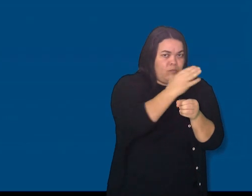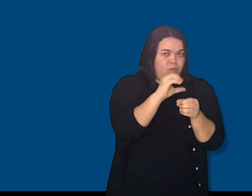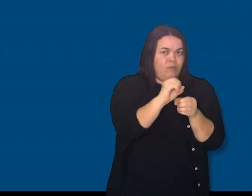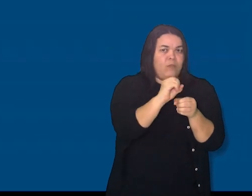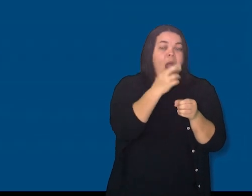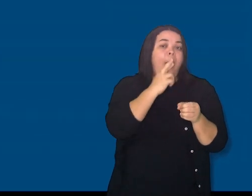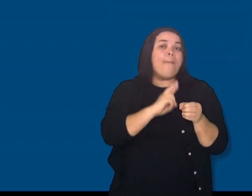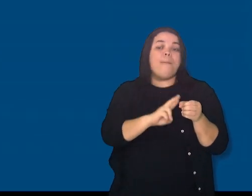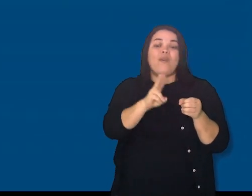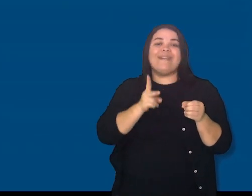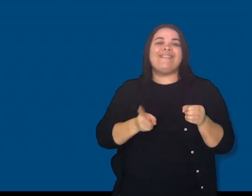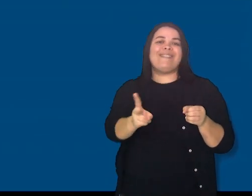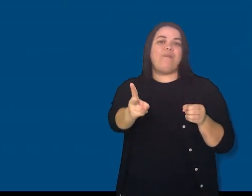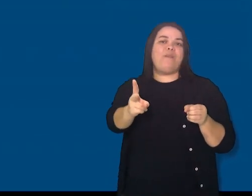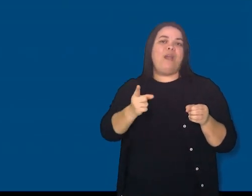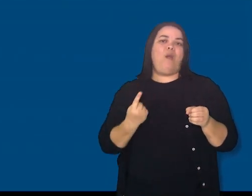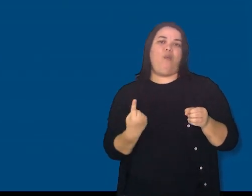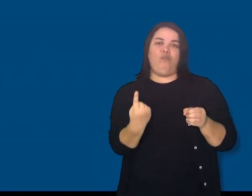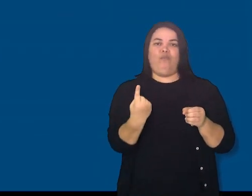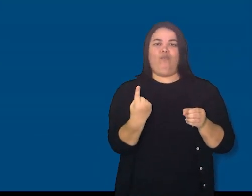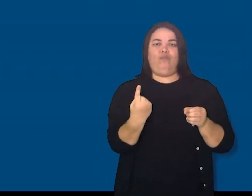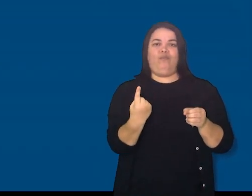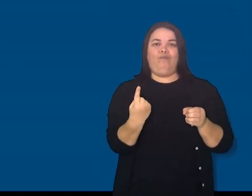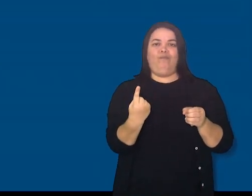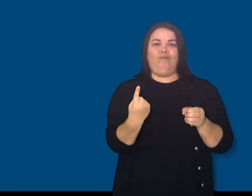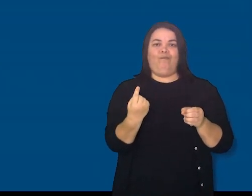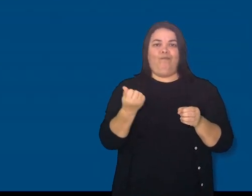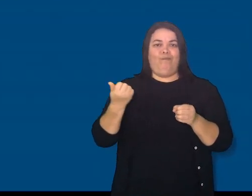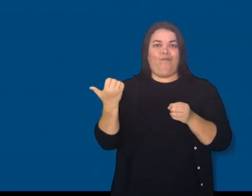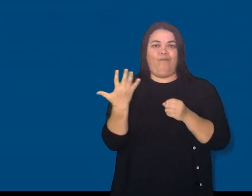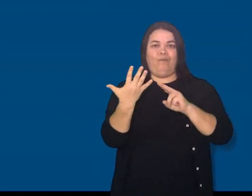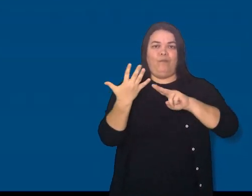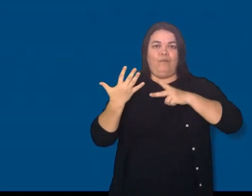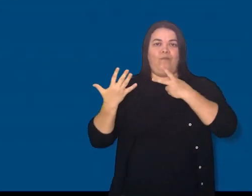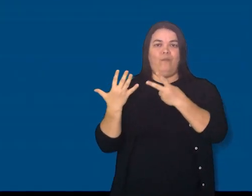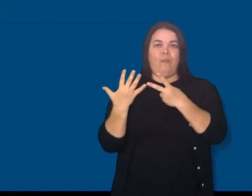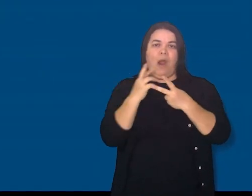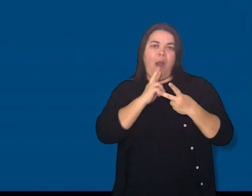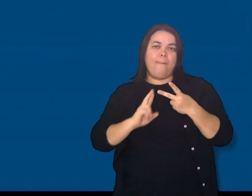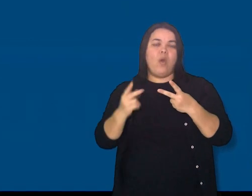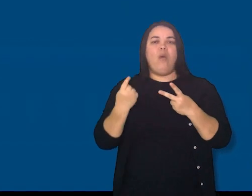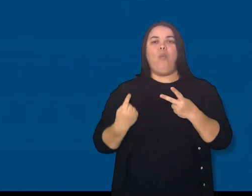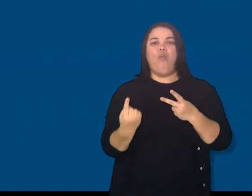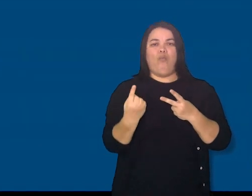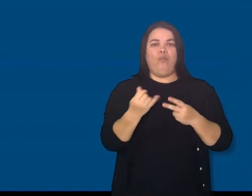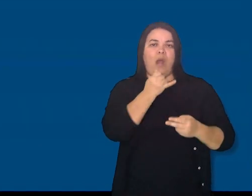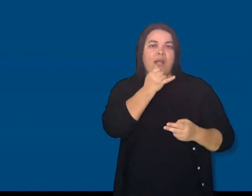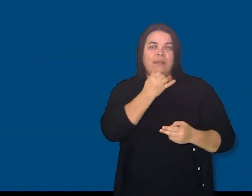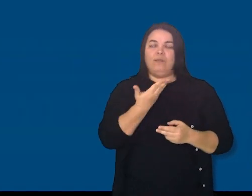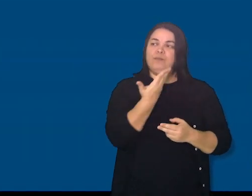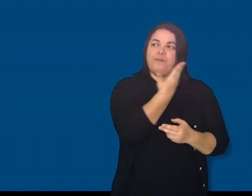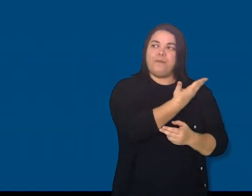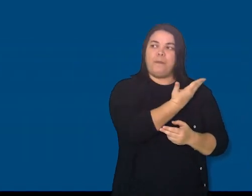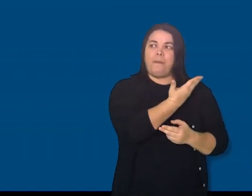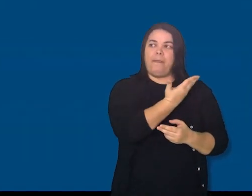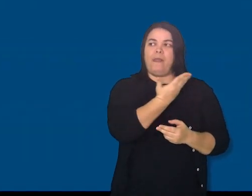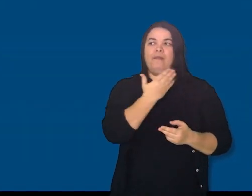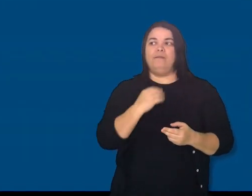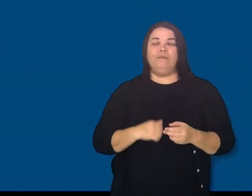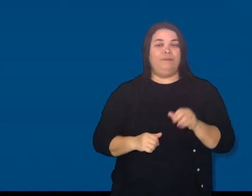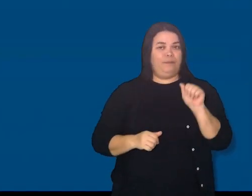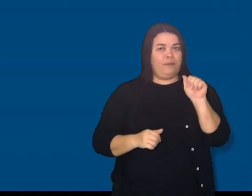né, a resposta referente à potência sempre será 1. O que que significa dizer? Eu